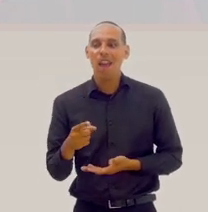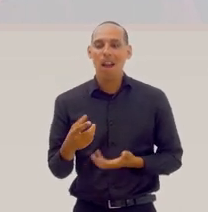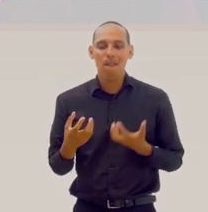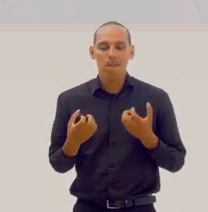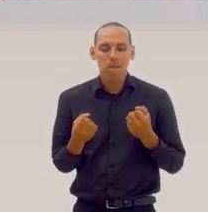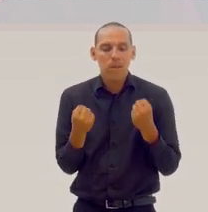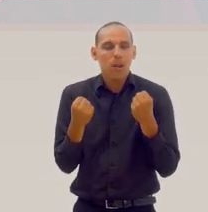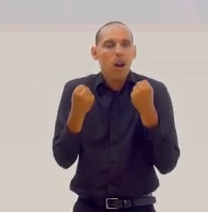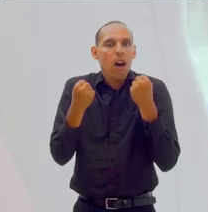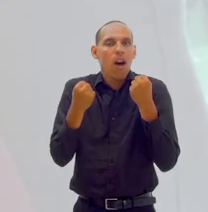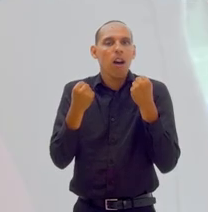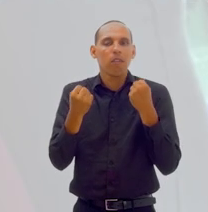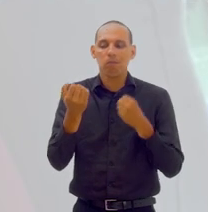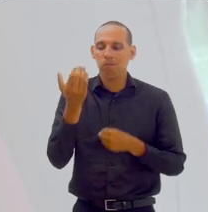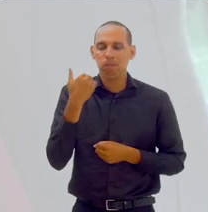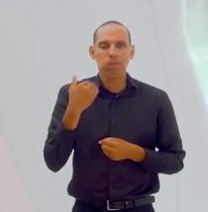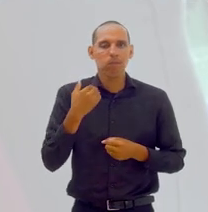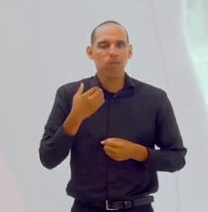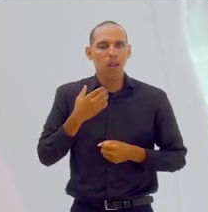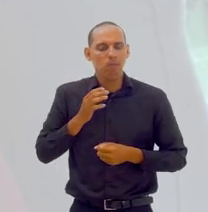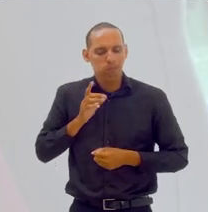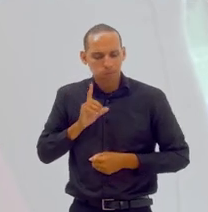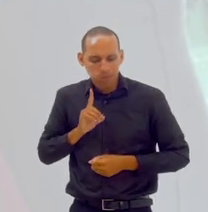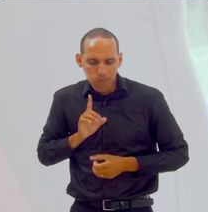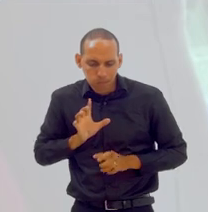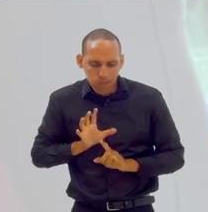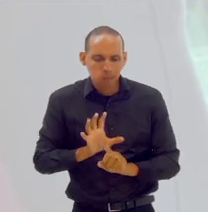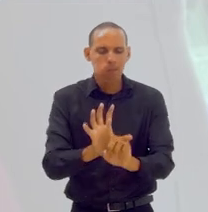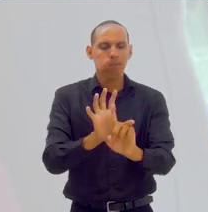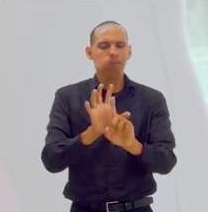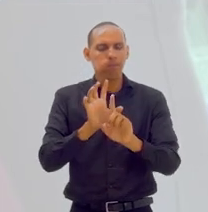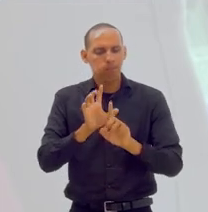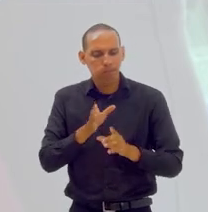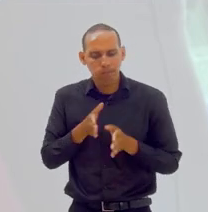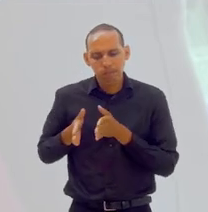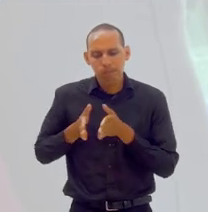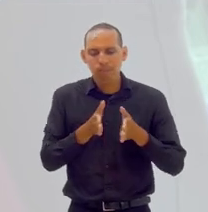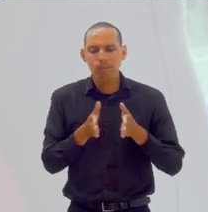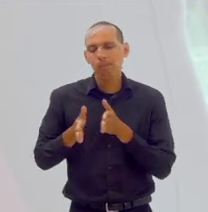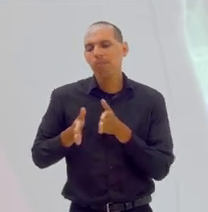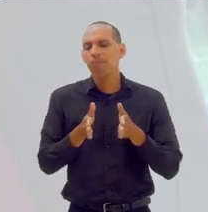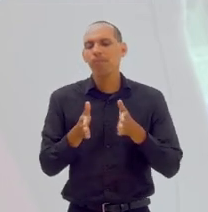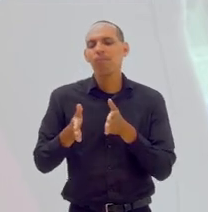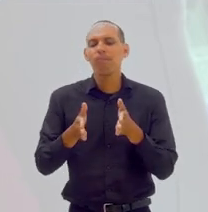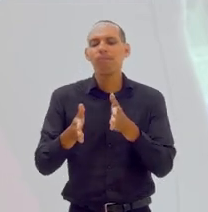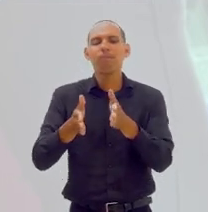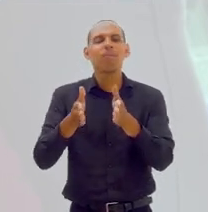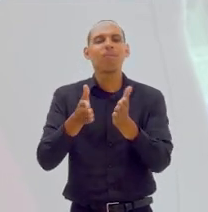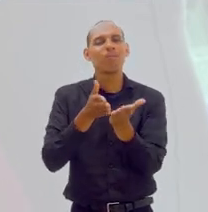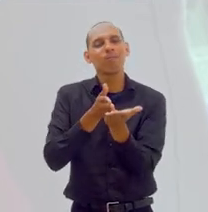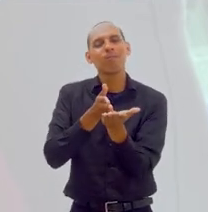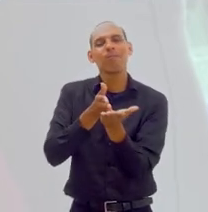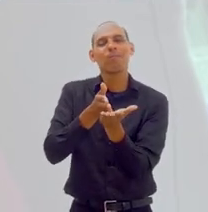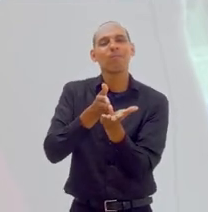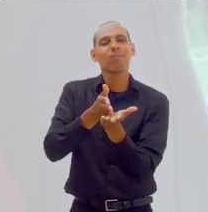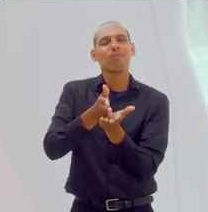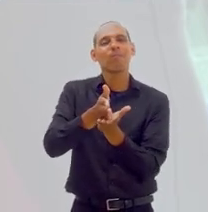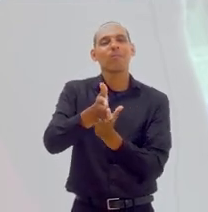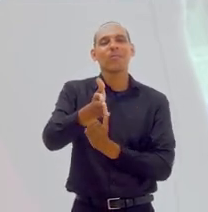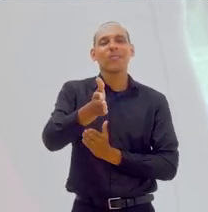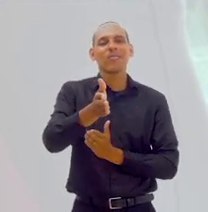É uma força vital que nos impele aquele caminho, que nos impele aquela